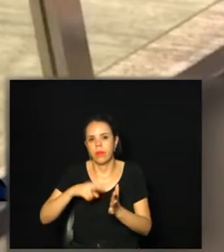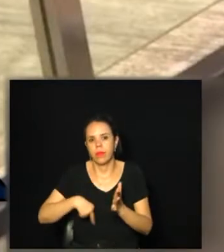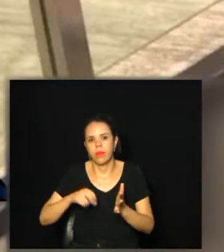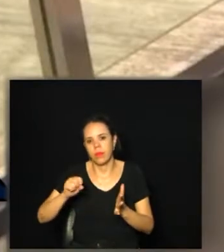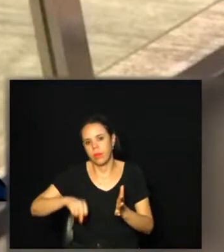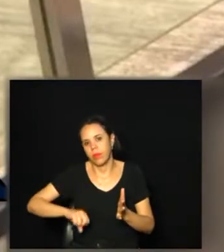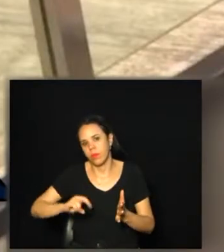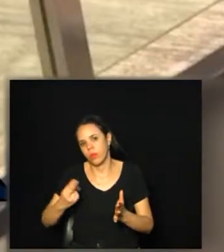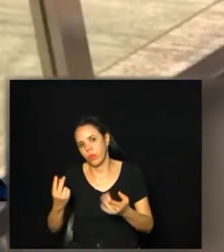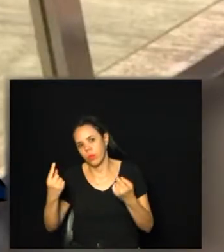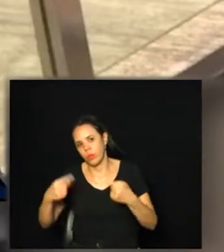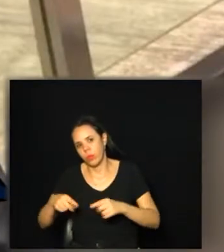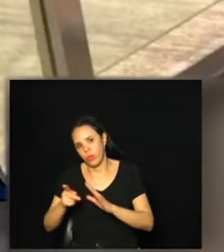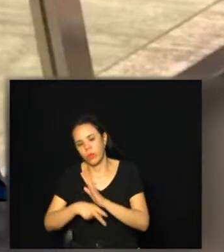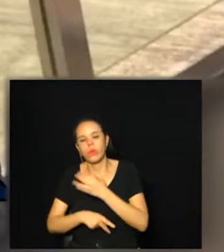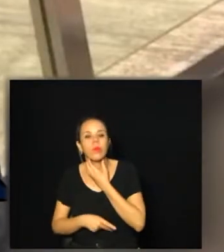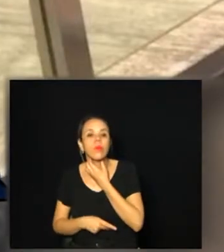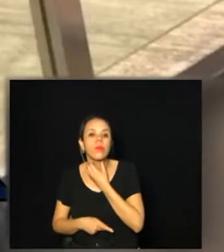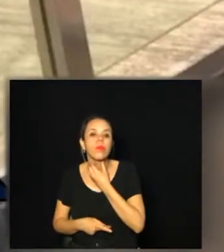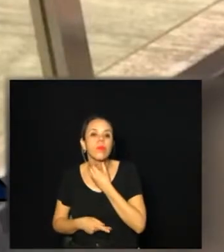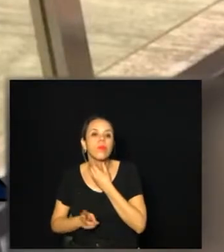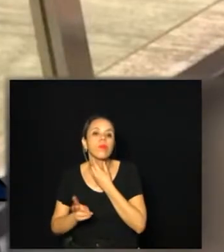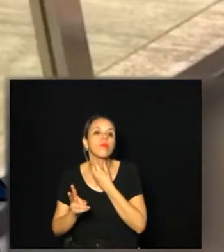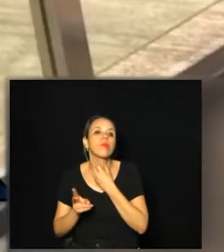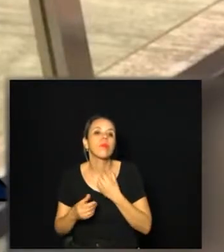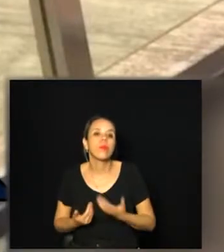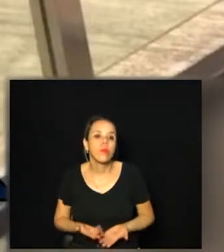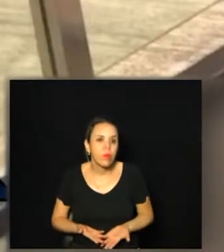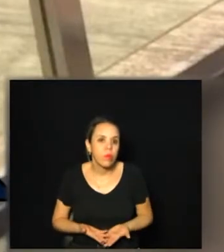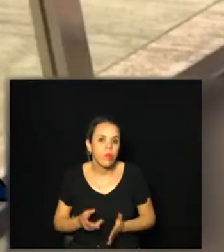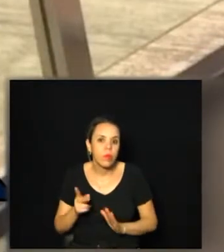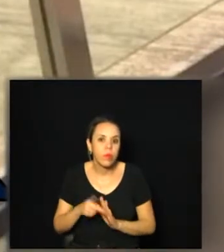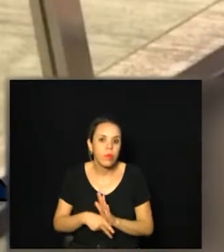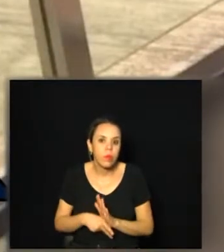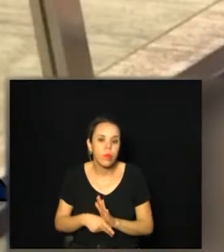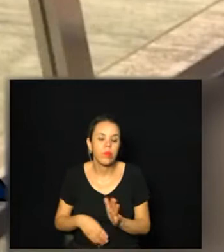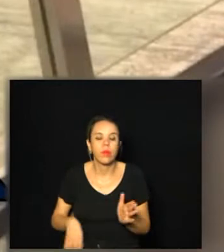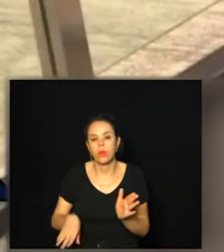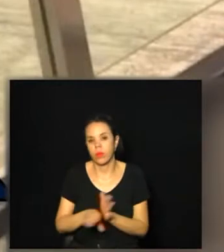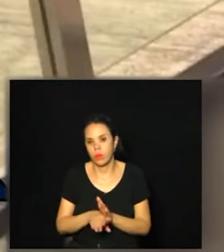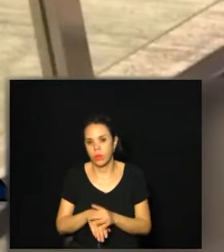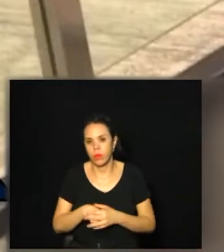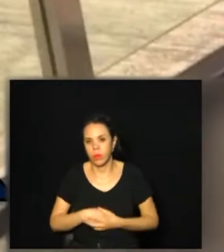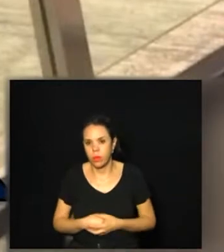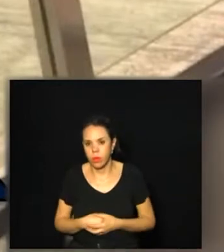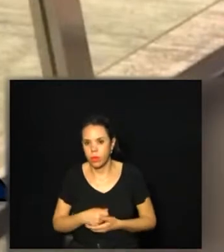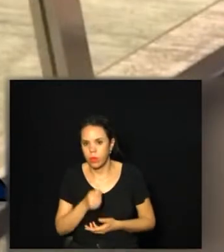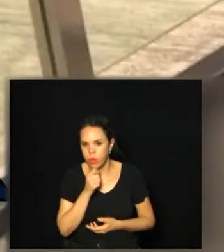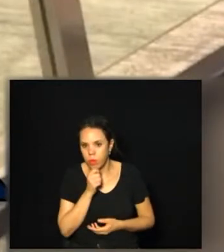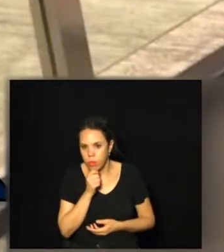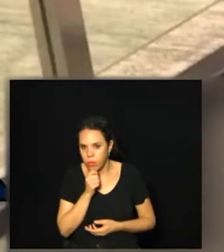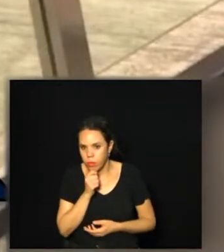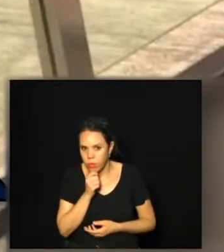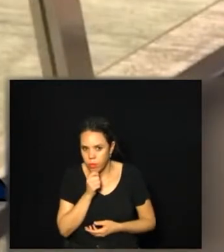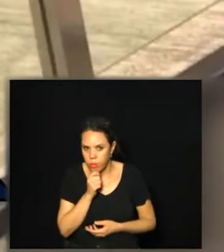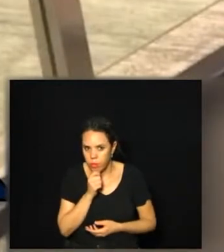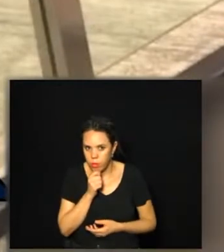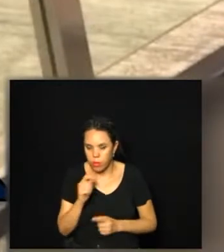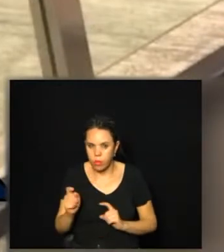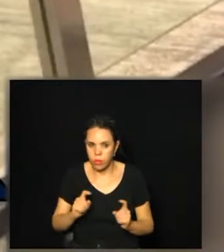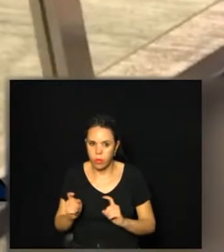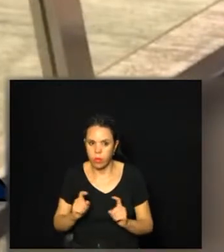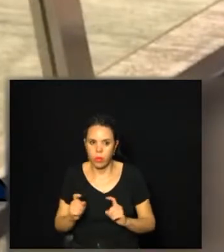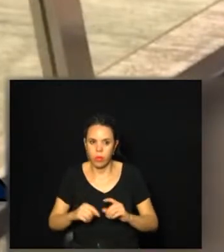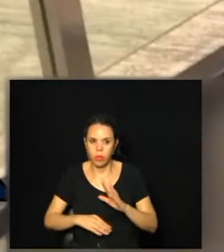ou contrários ao projeto e darmos continuidade. Esses projetos virão ainda nas sessões